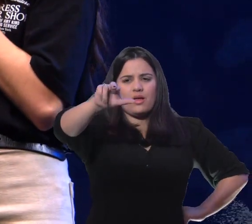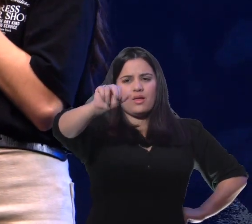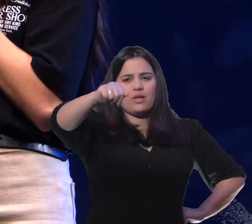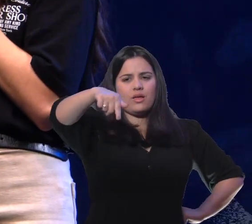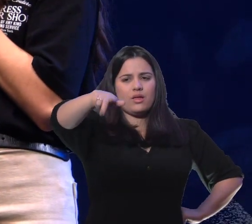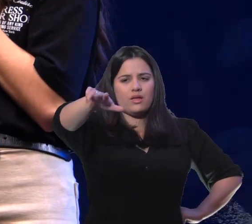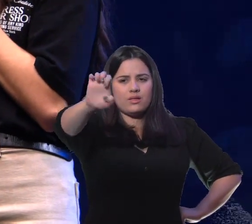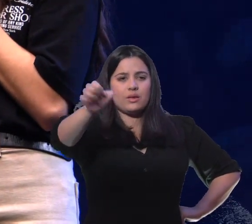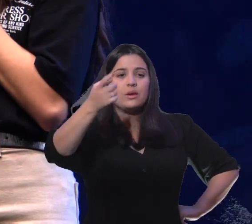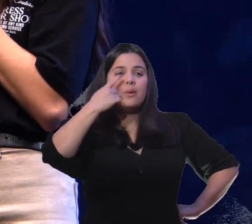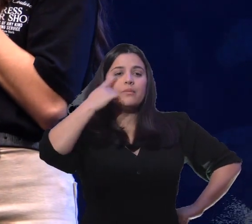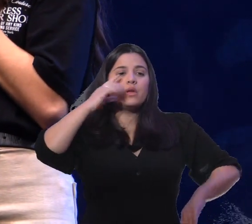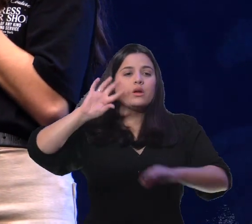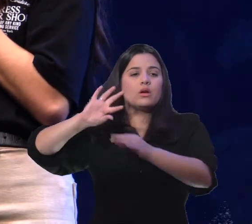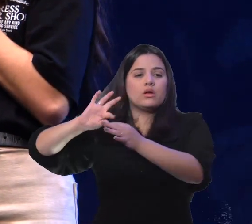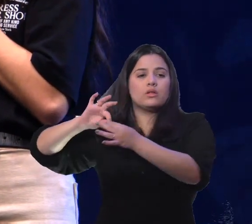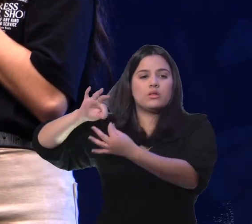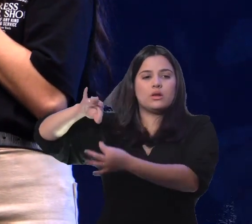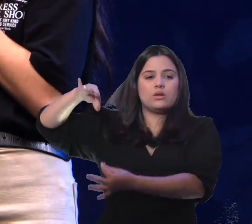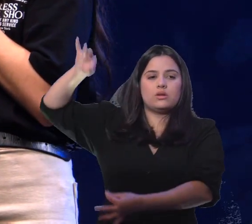que você conhece?